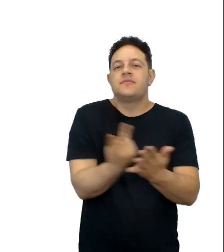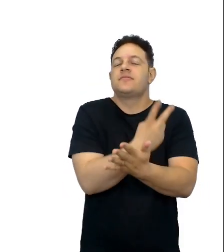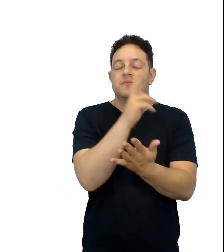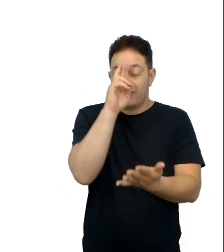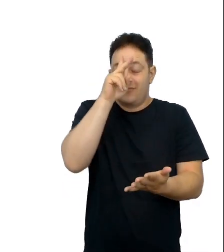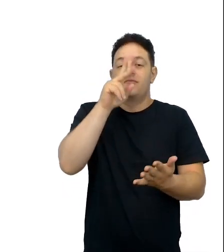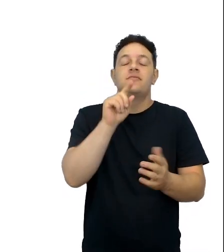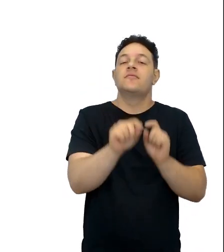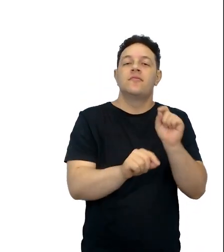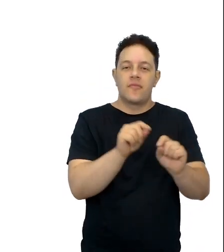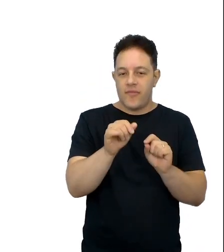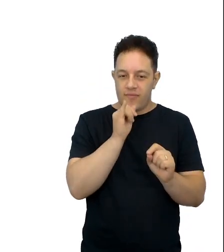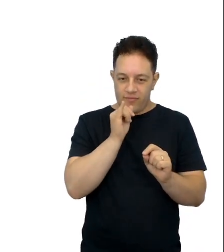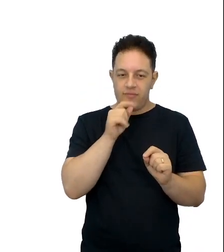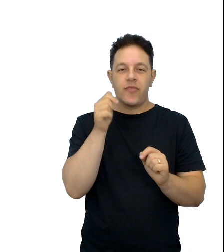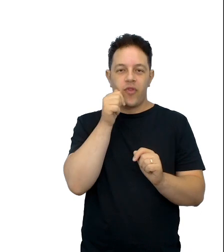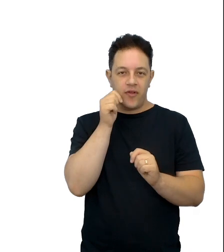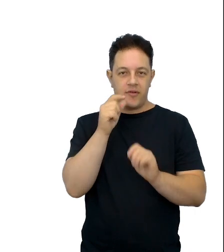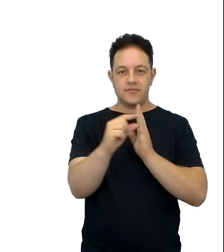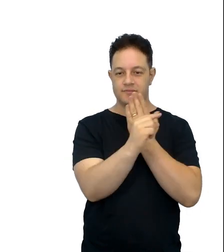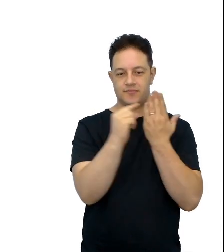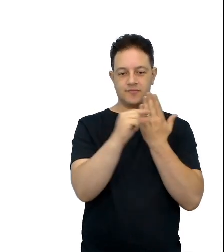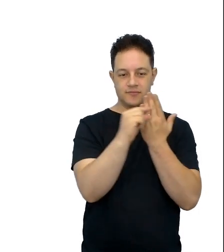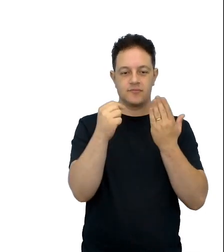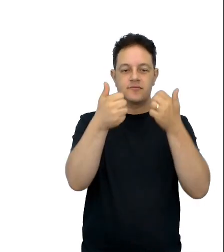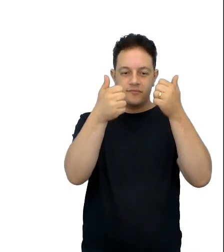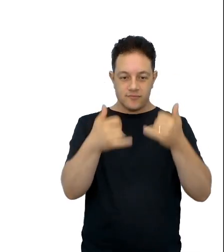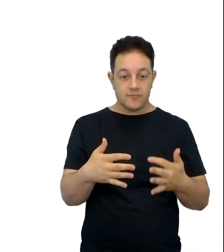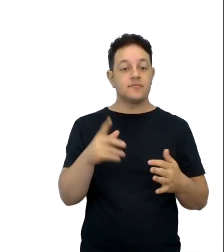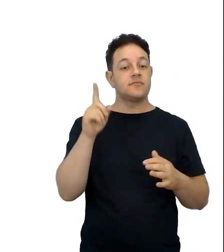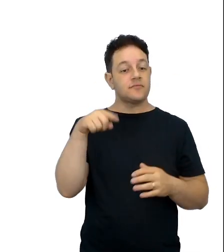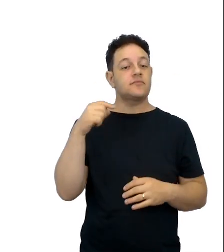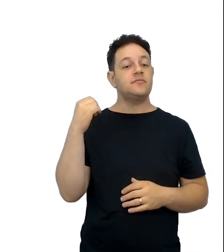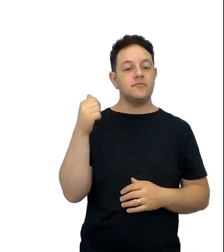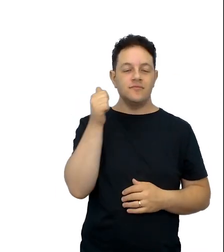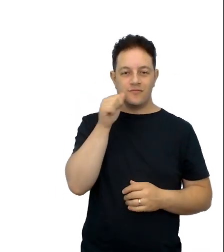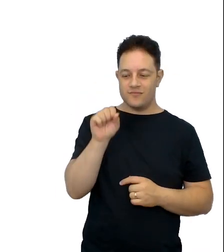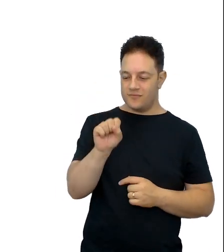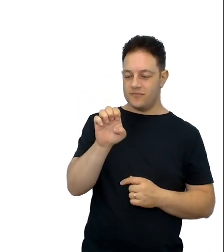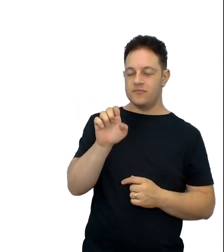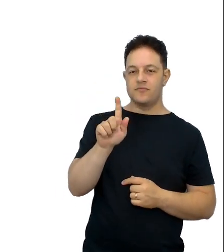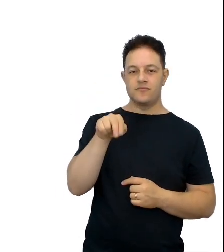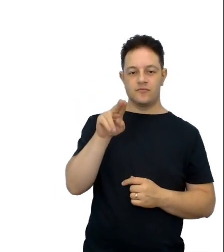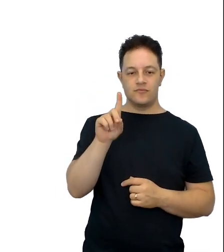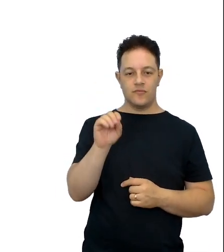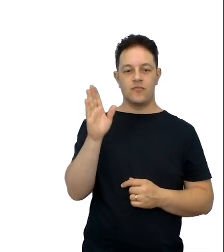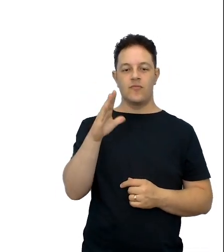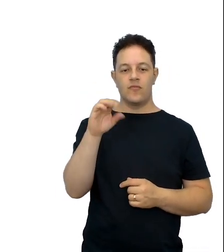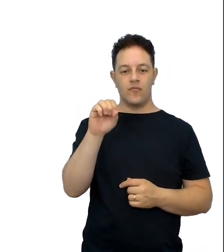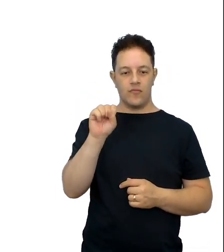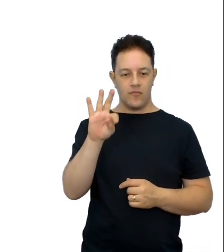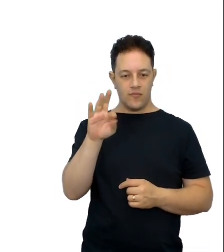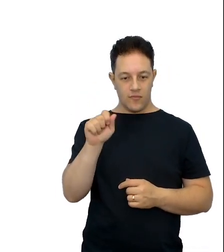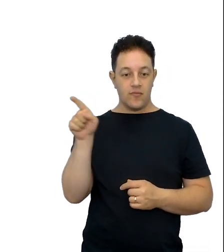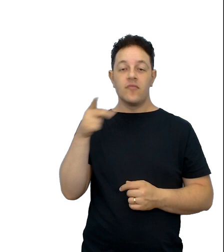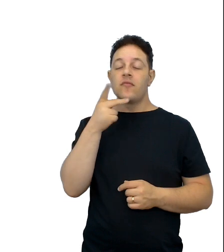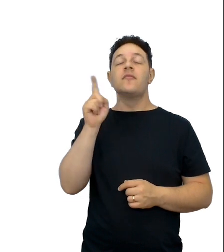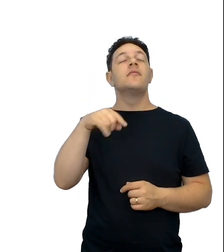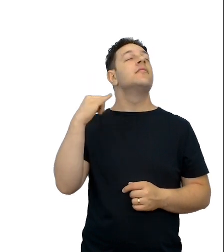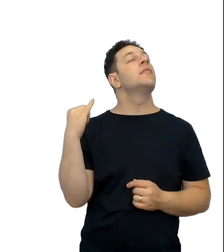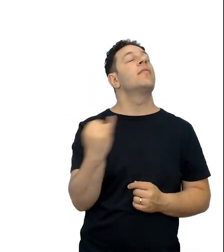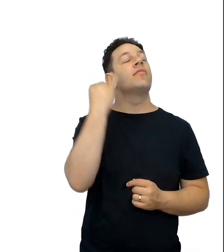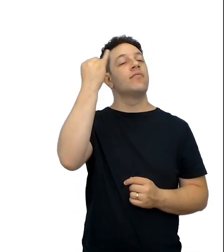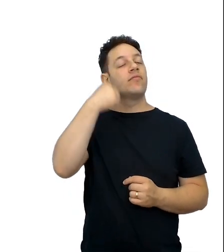que essa autora, né, segundo Costa, é de suma importância para que eu possa fazer o quê? As